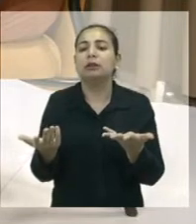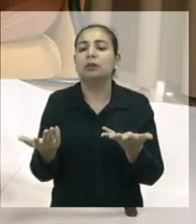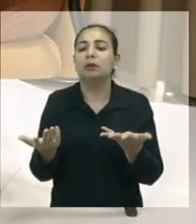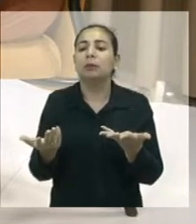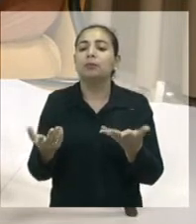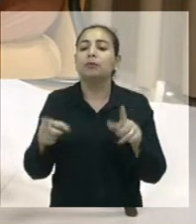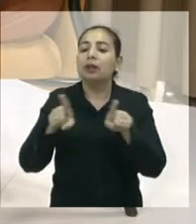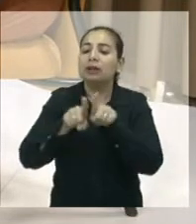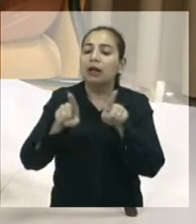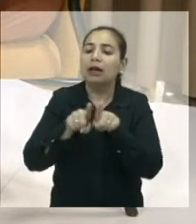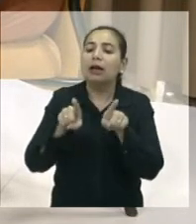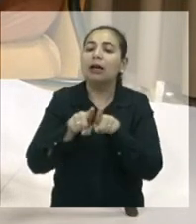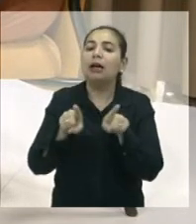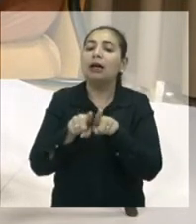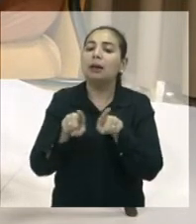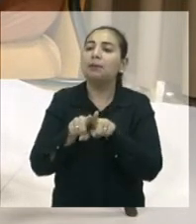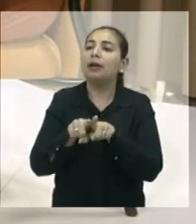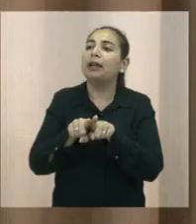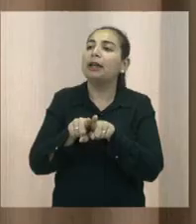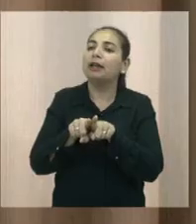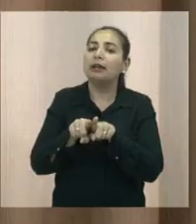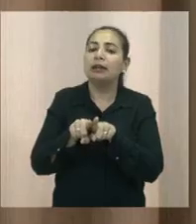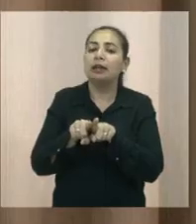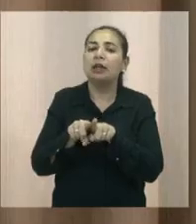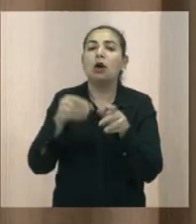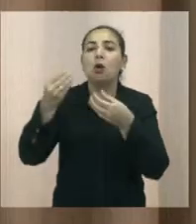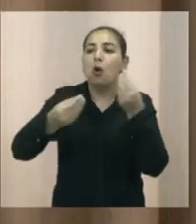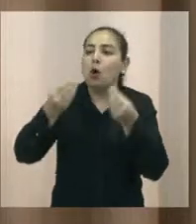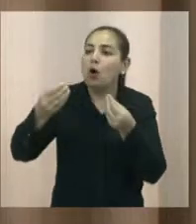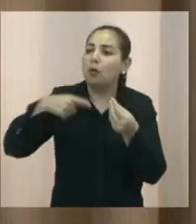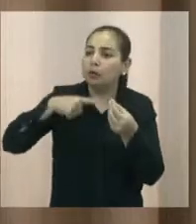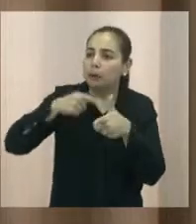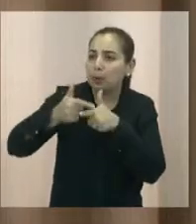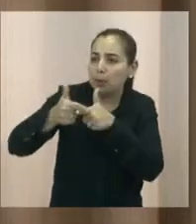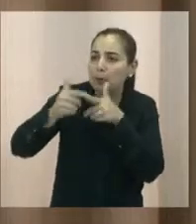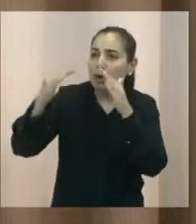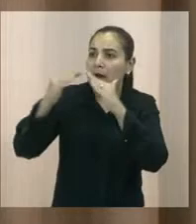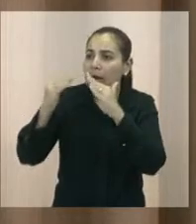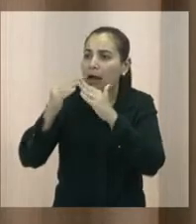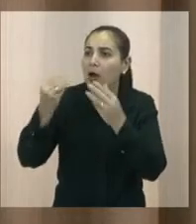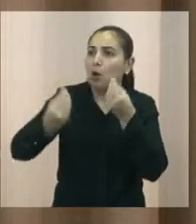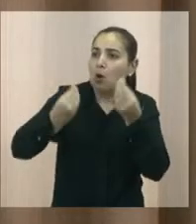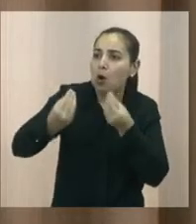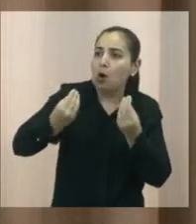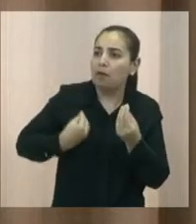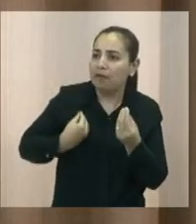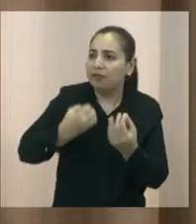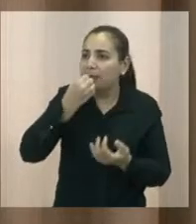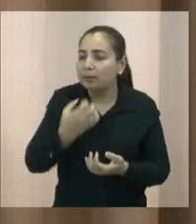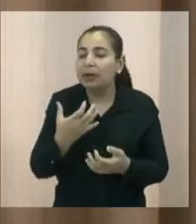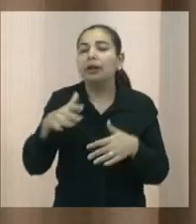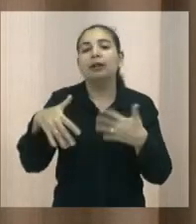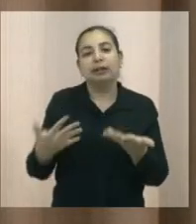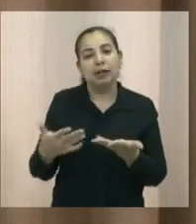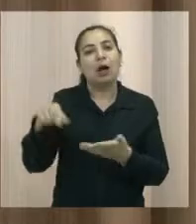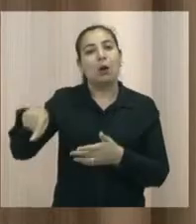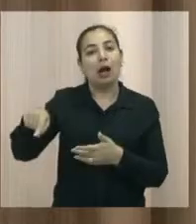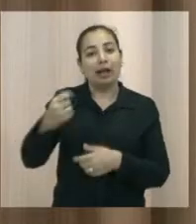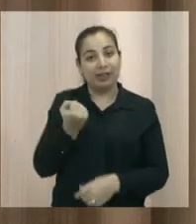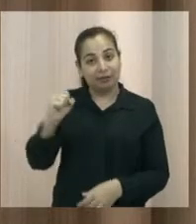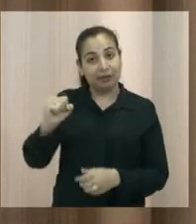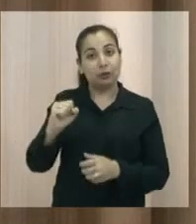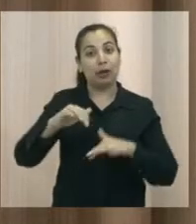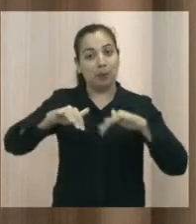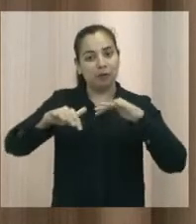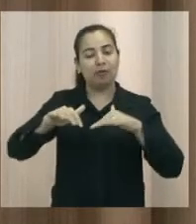da comunidade em si e da questão da moradia, né? Também trabalha isso na Defensoria em Movimento. Há quanto tempo